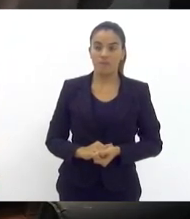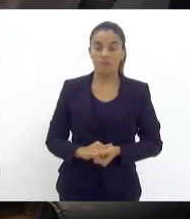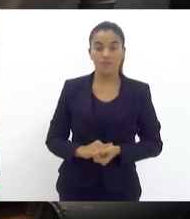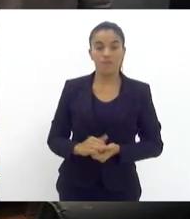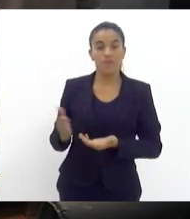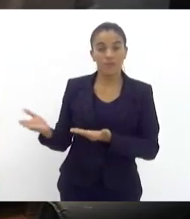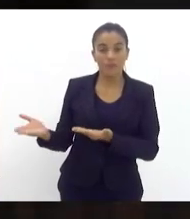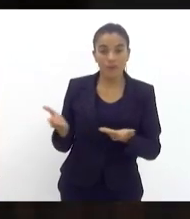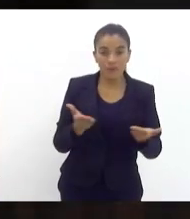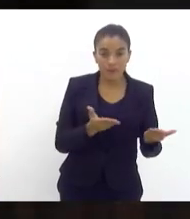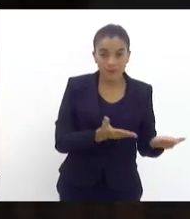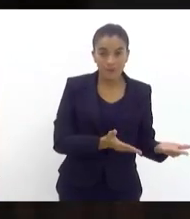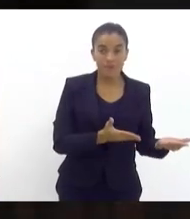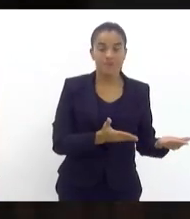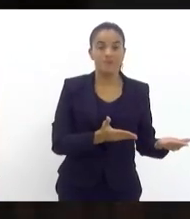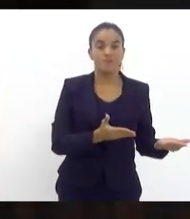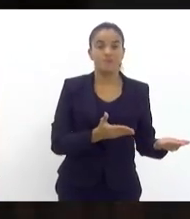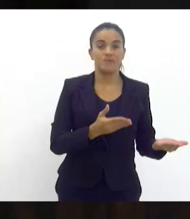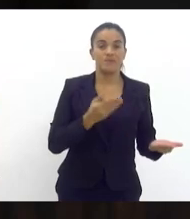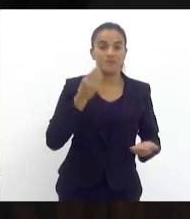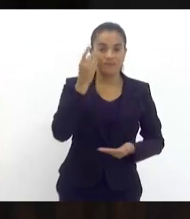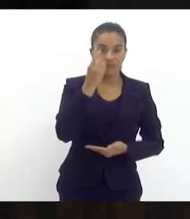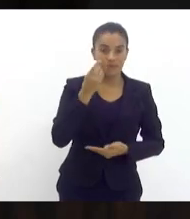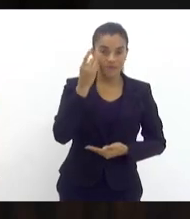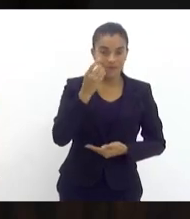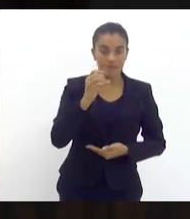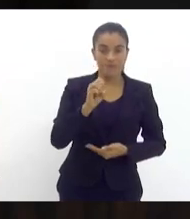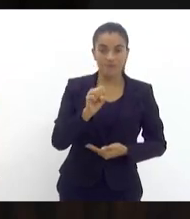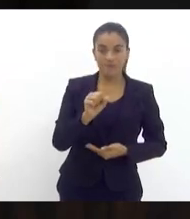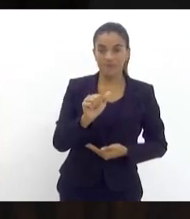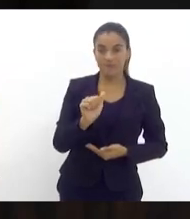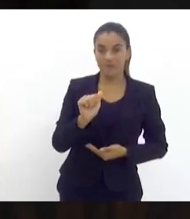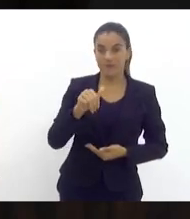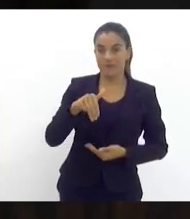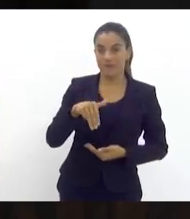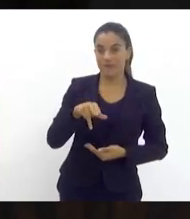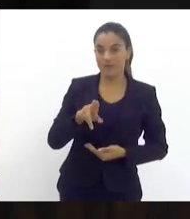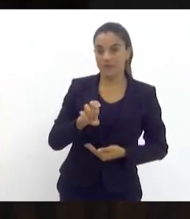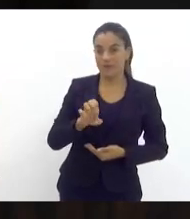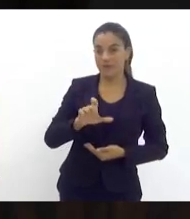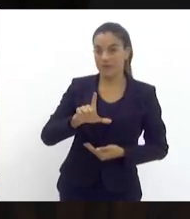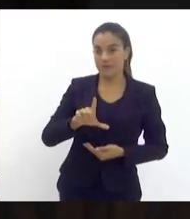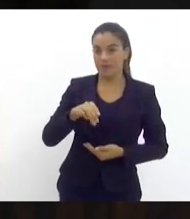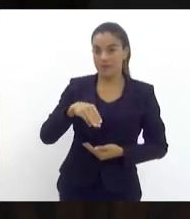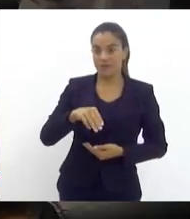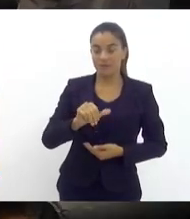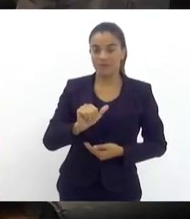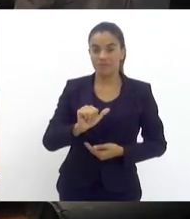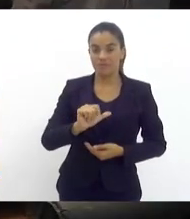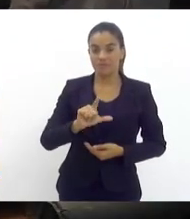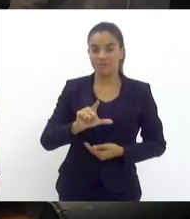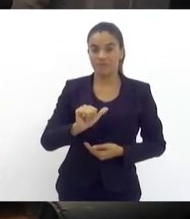convido o excelentíssimo Deputado Samuel Malafaia para fazer o uso da Tribuna